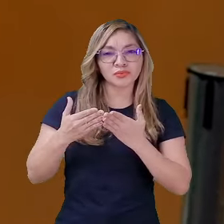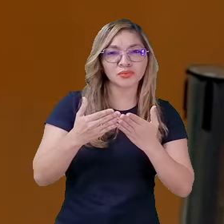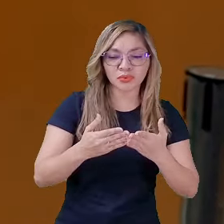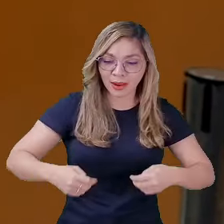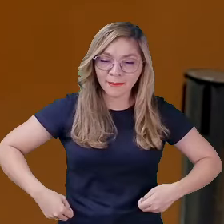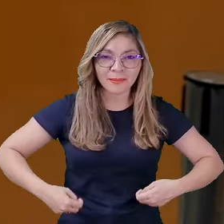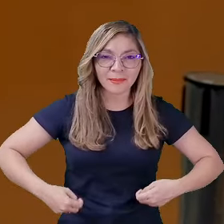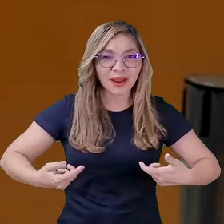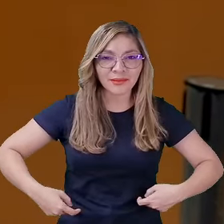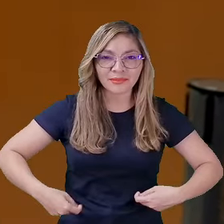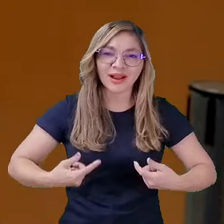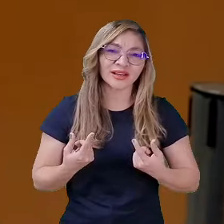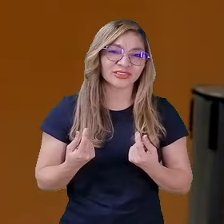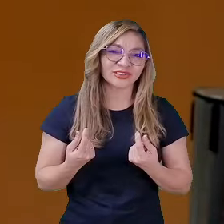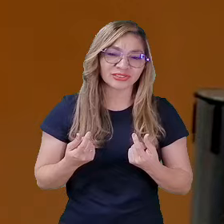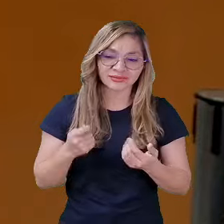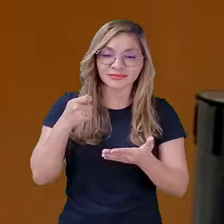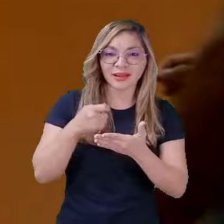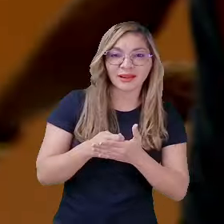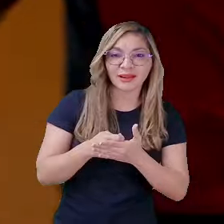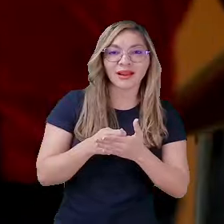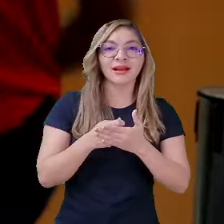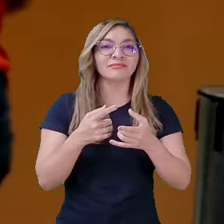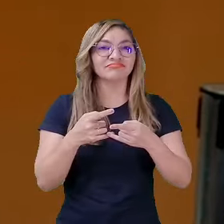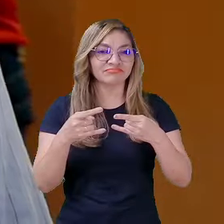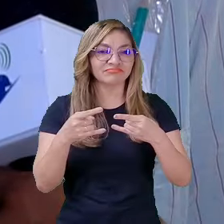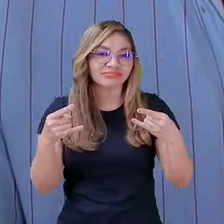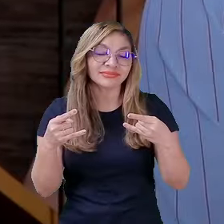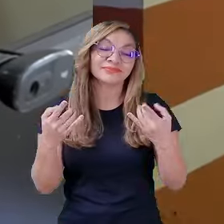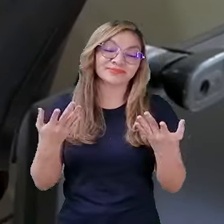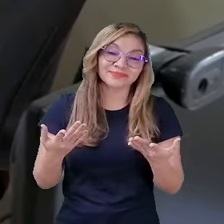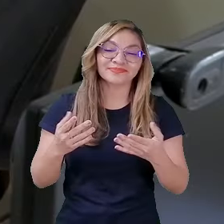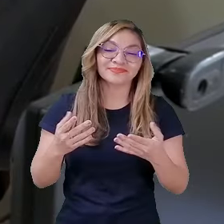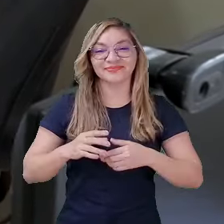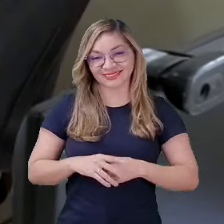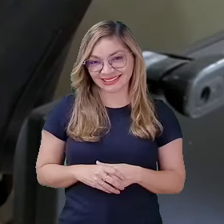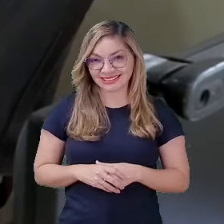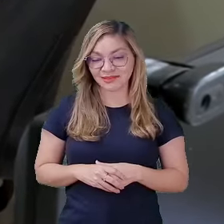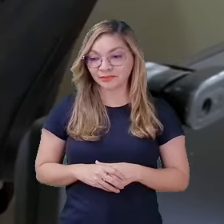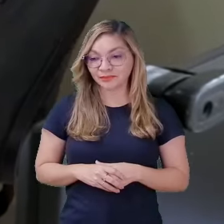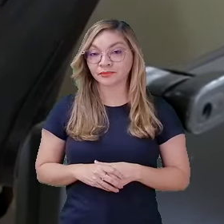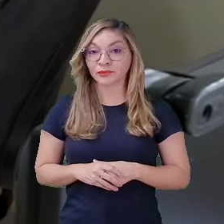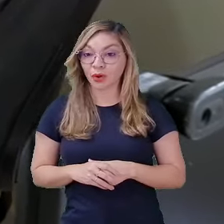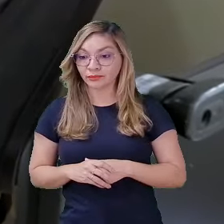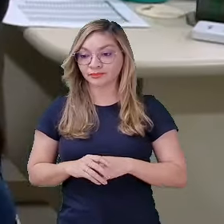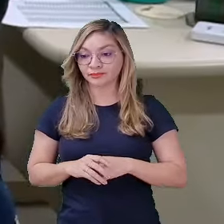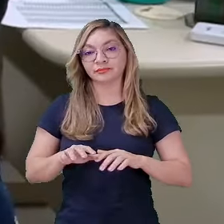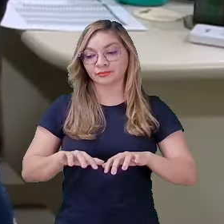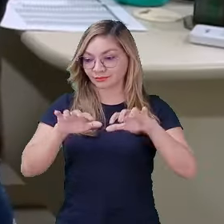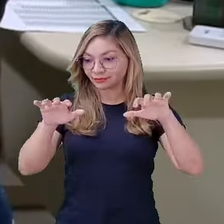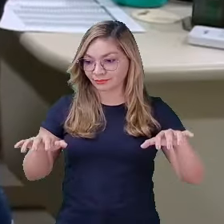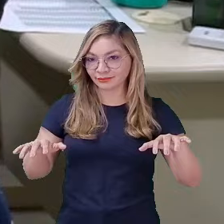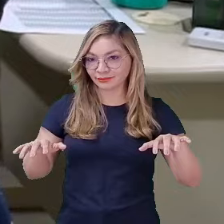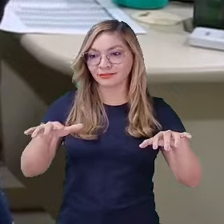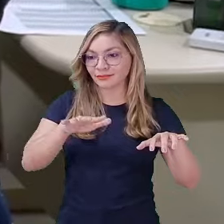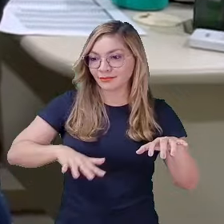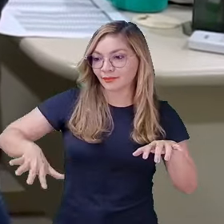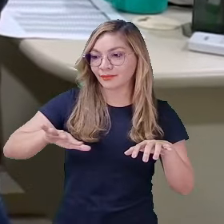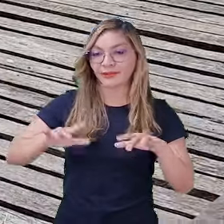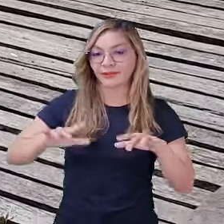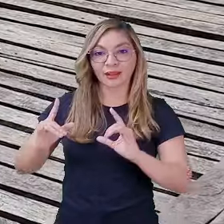né? Pagar passagem. É isso aí. Paralelo às atividades desenvolvidas no prédio avançado